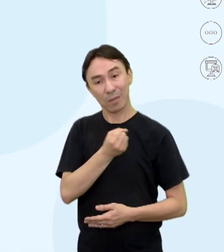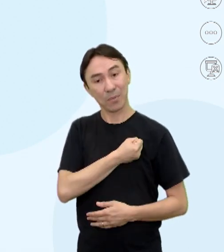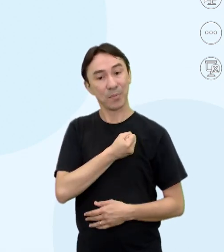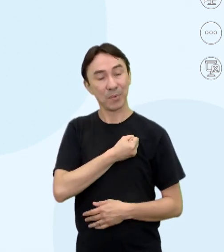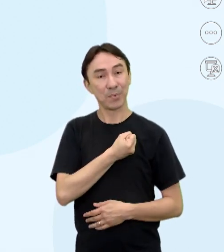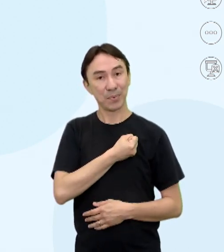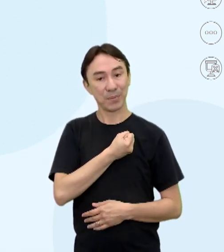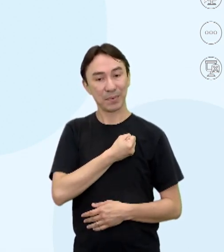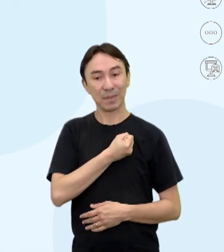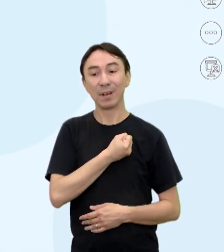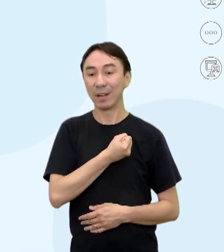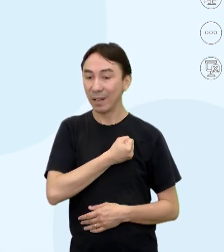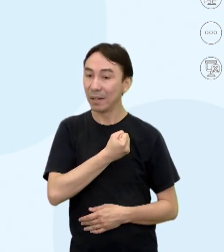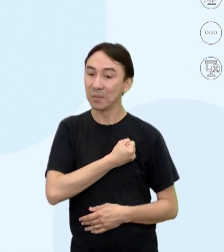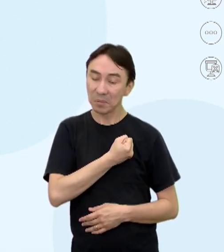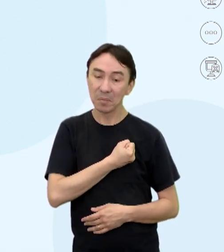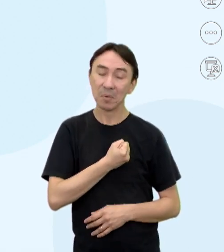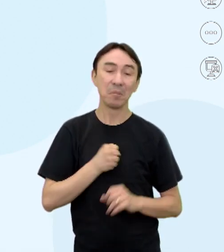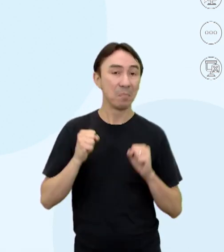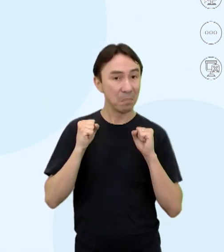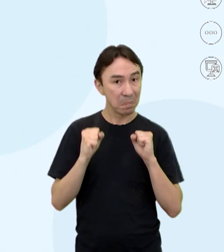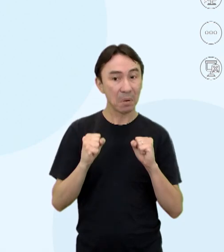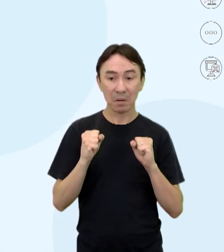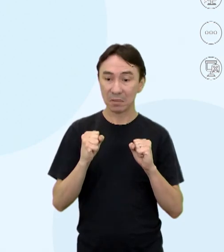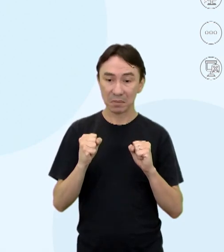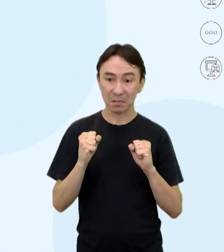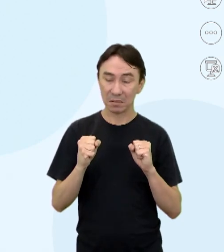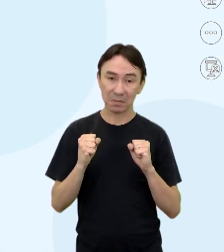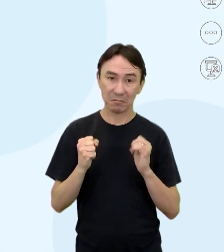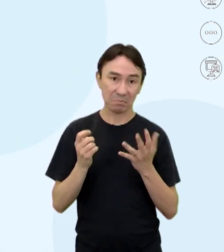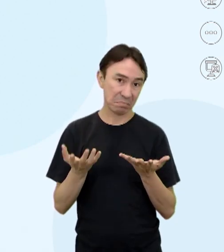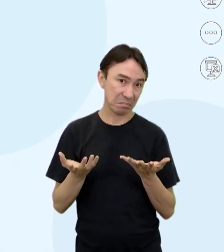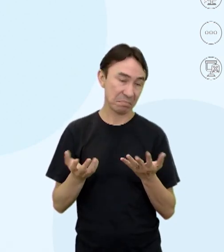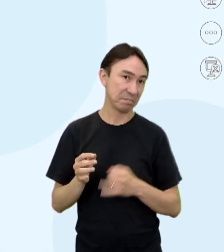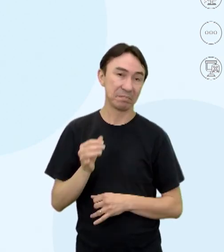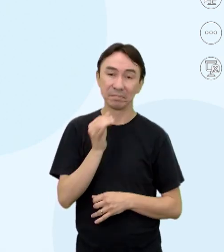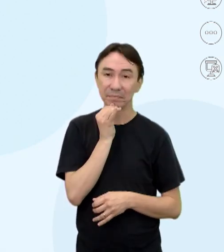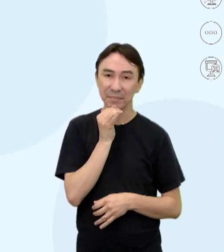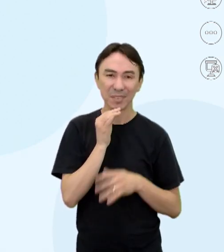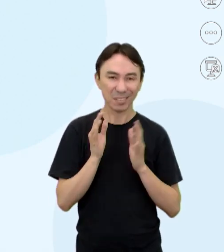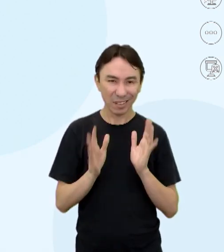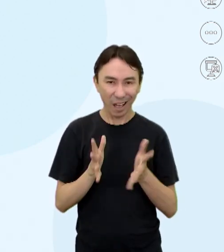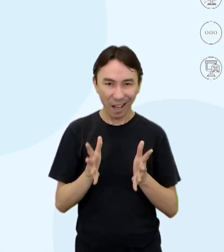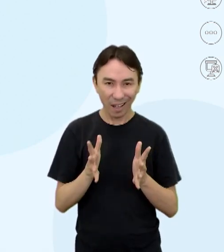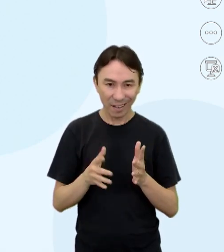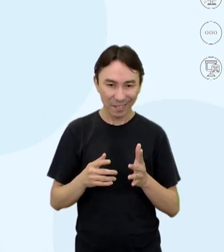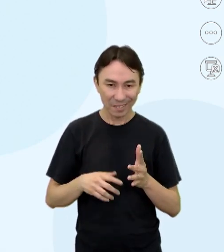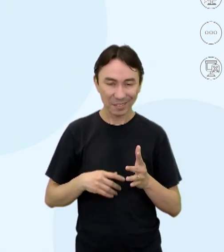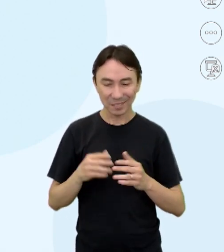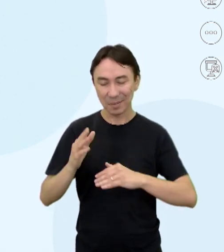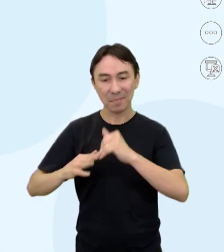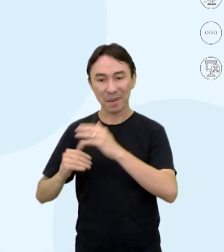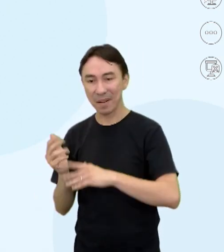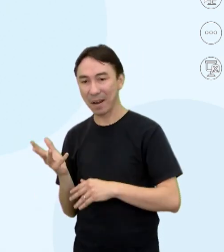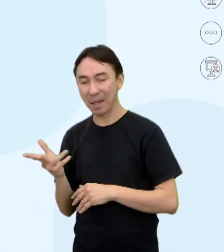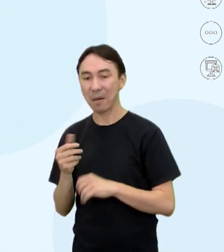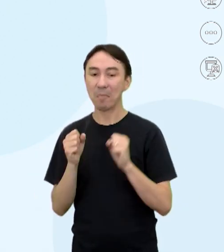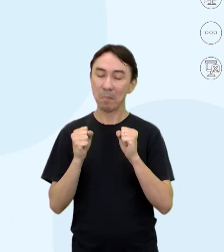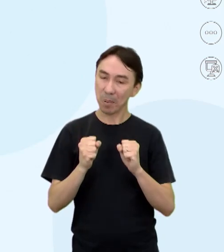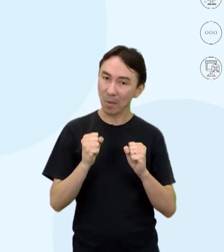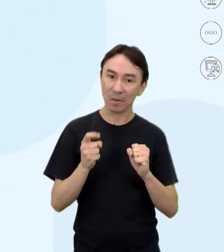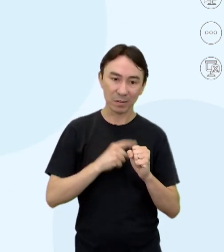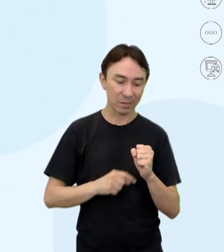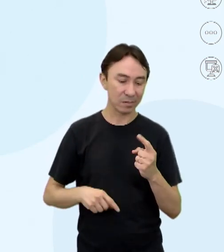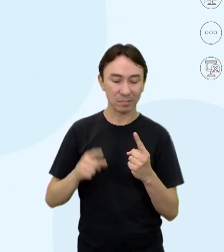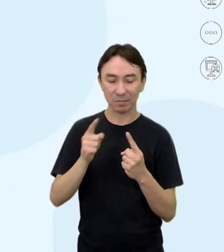Entendi. Tá? E esse número, ele pode, como foi falado no começo, na leitura da habilidade, né? Ela pode ser de 3 formas possíveis, né?